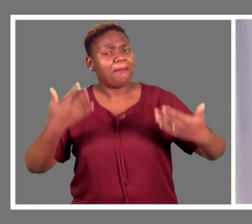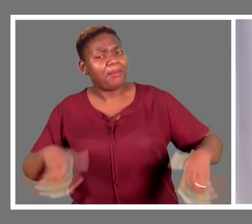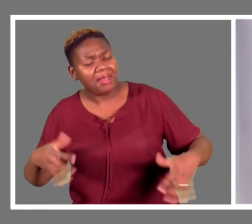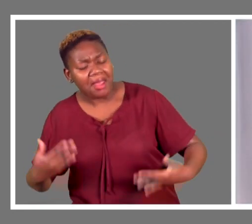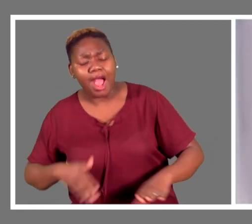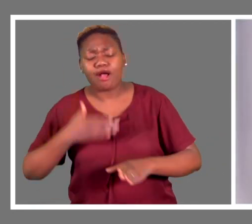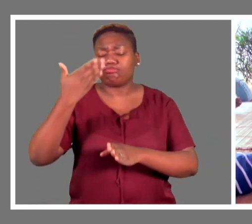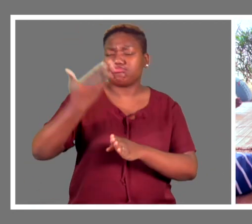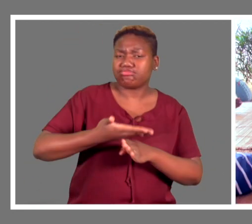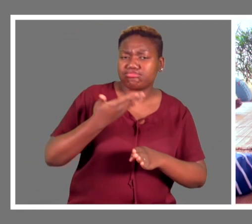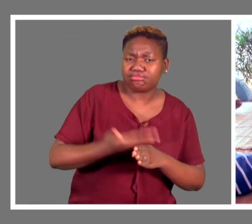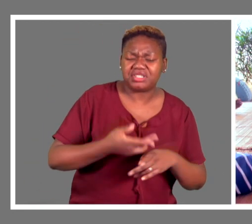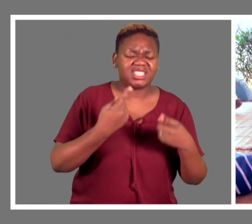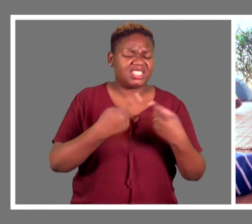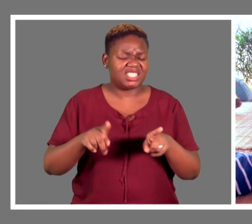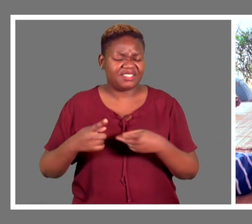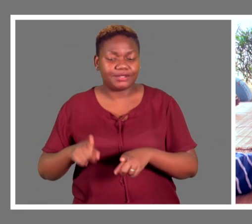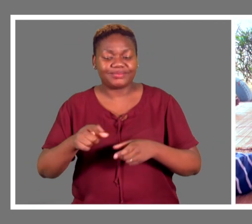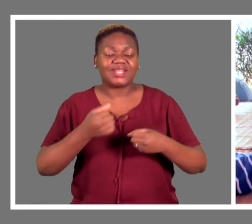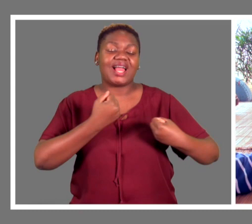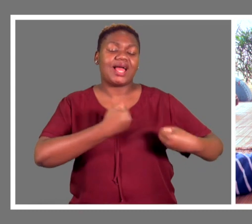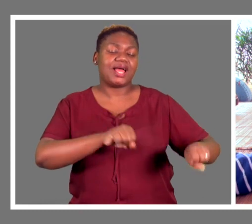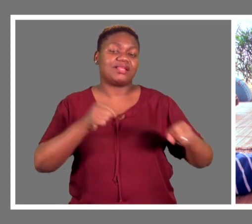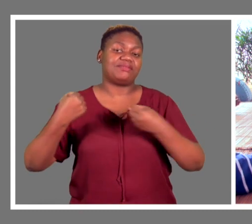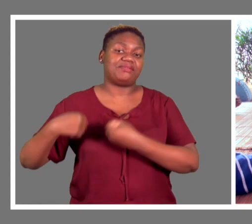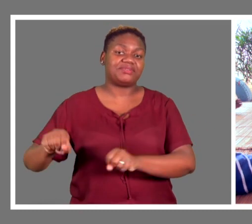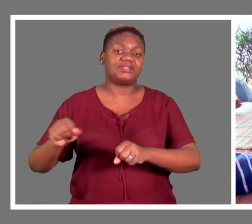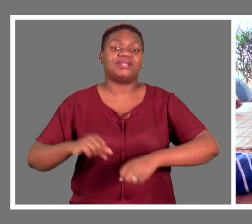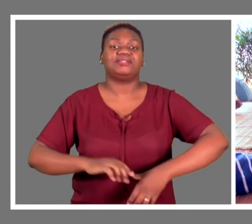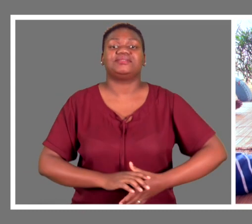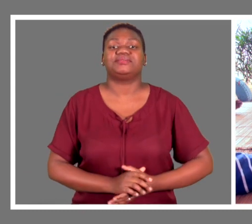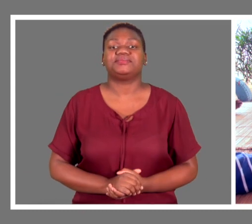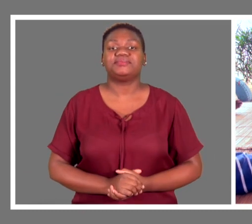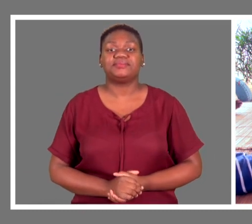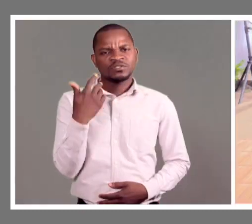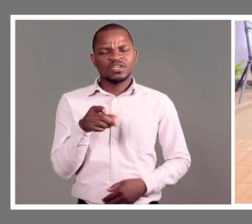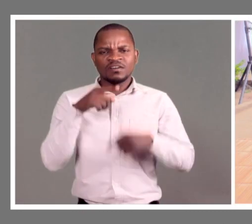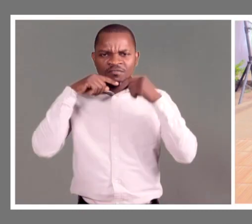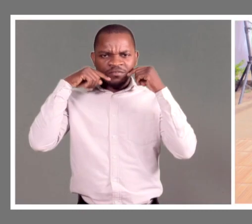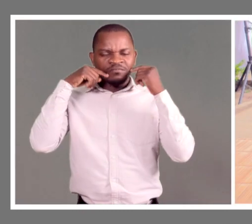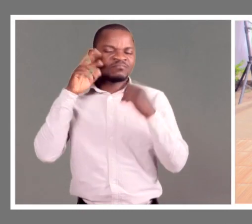proporcionaram um momento diferente às crianças com deficiência naquela província.